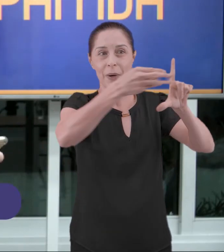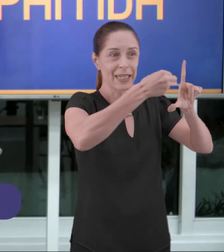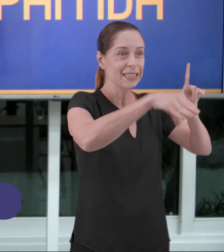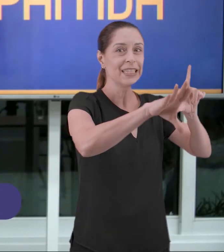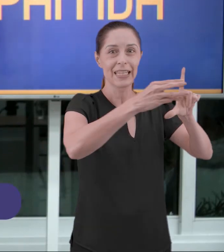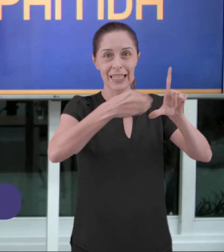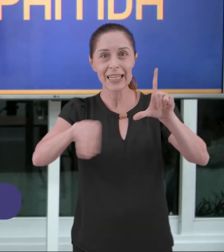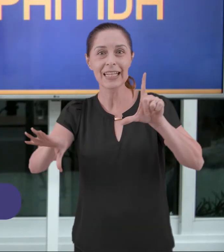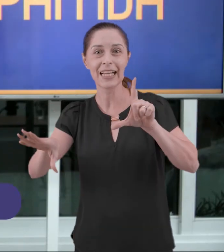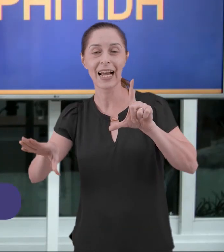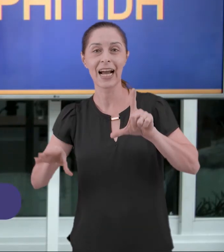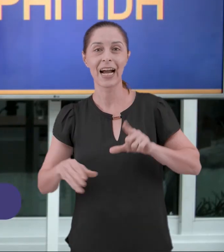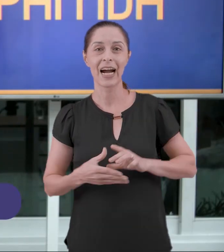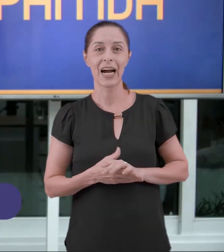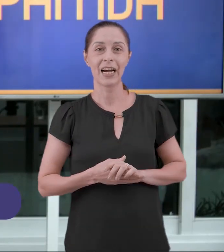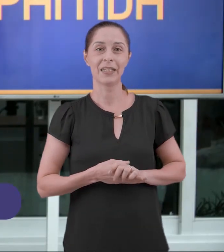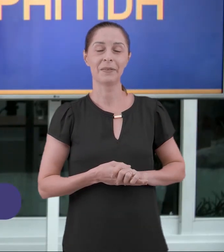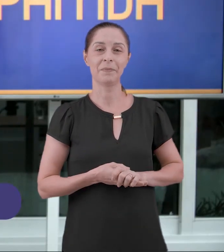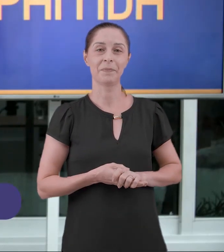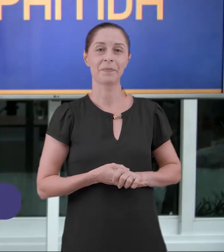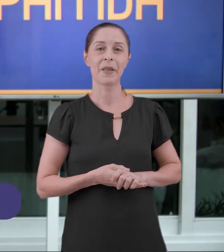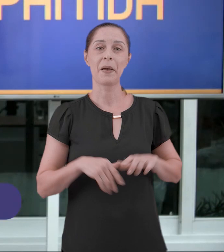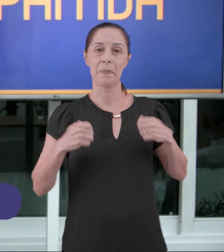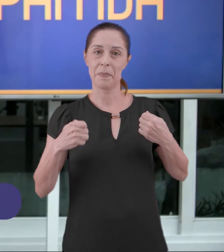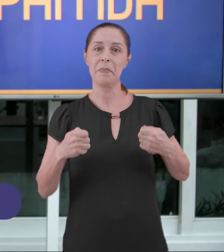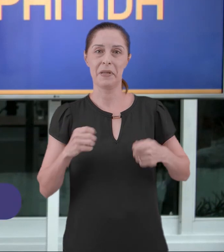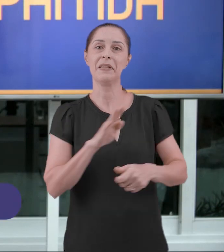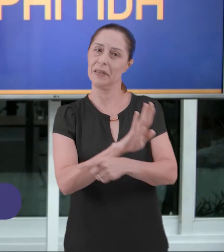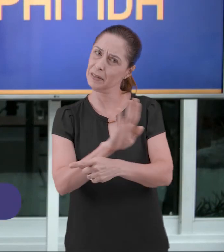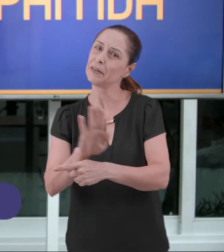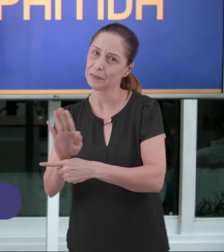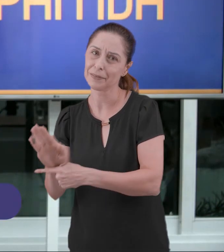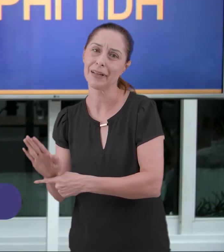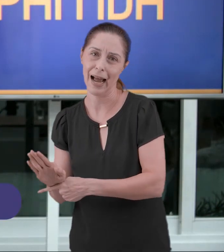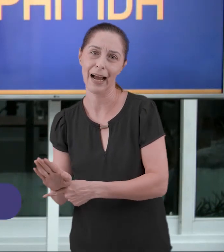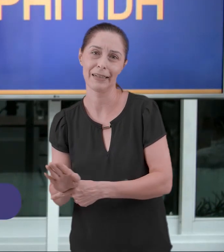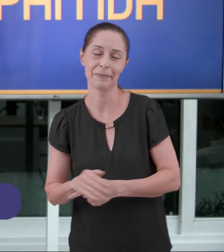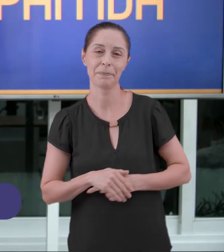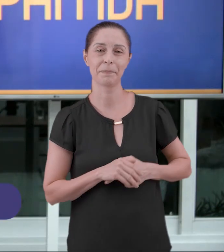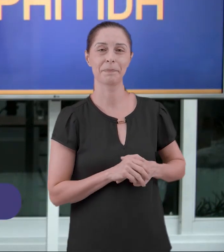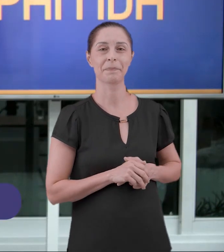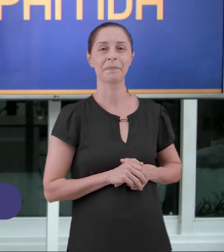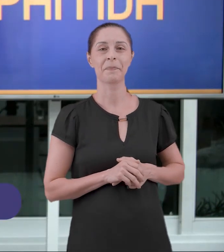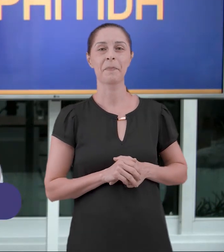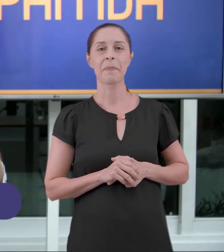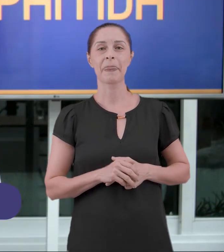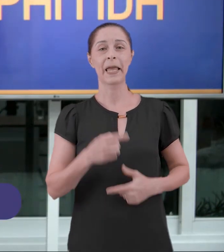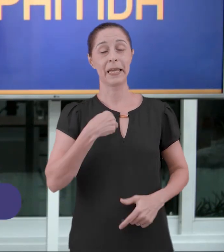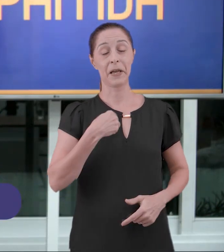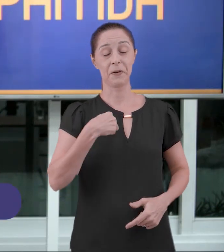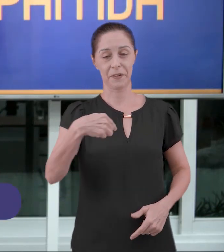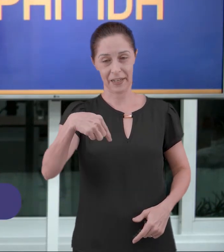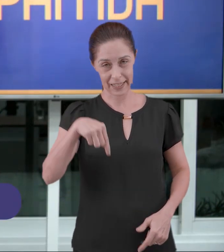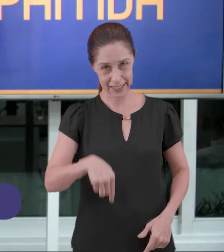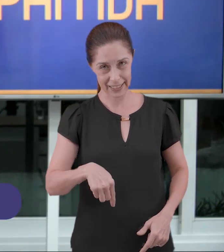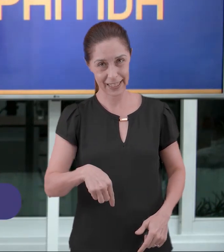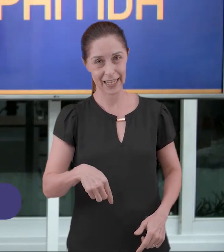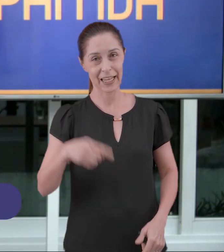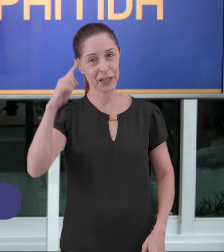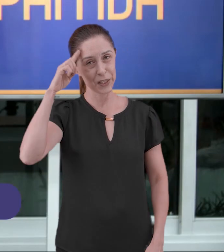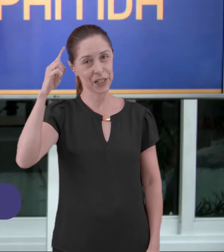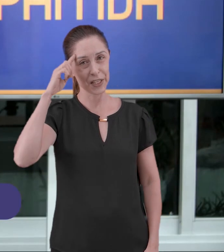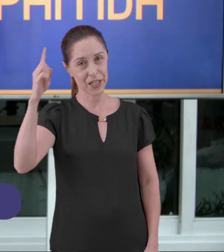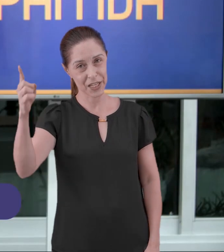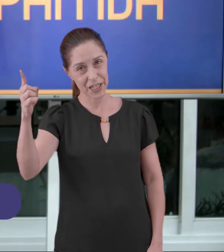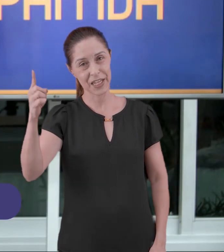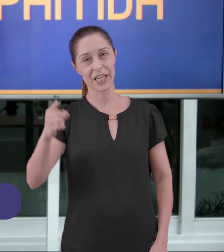alguém autista? É importante essa ajuda, gente. Então compartilha, e eu quero falar para você que eu estarei aqui durante todos esses dias